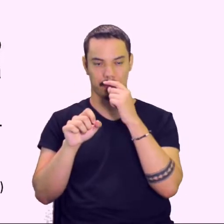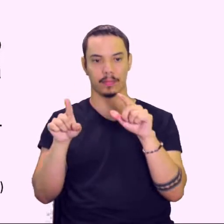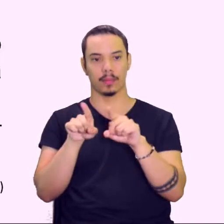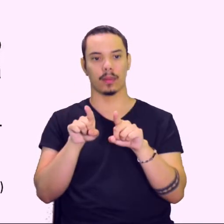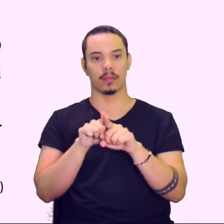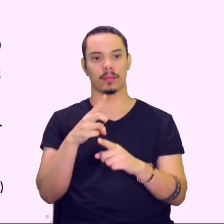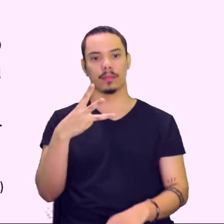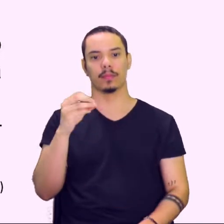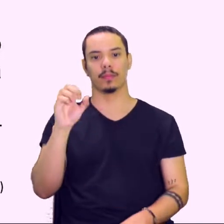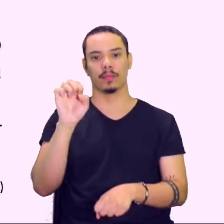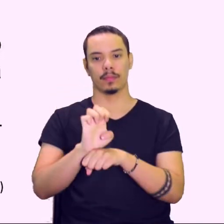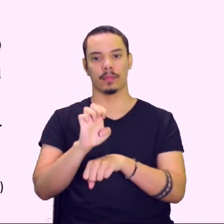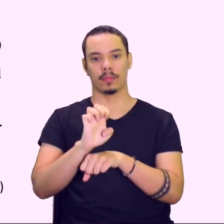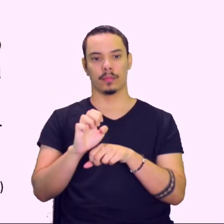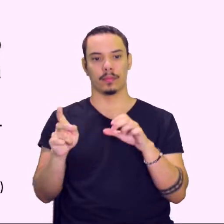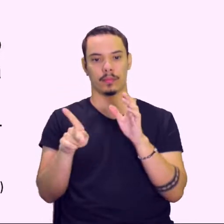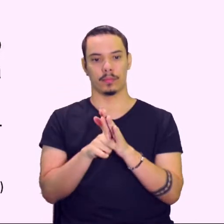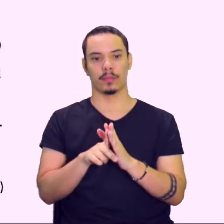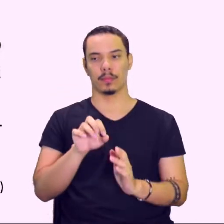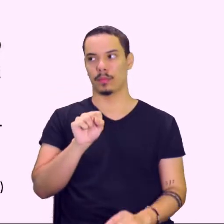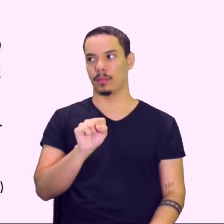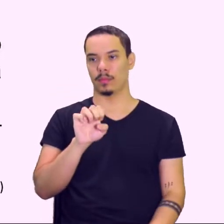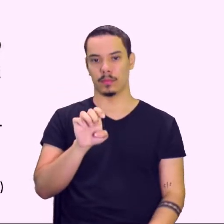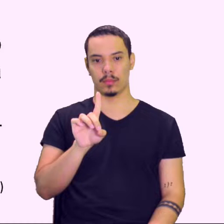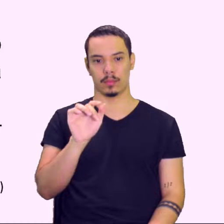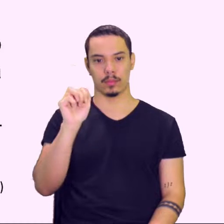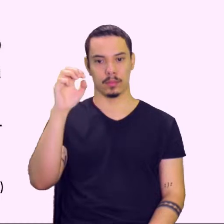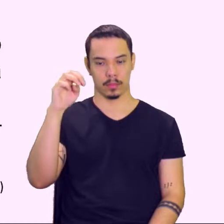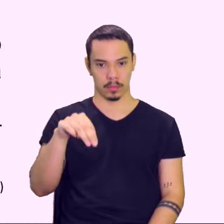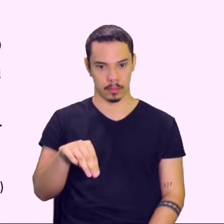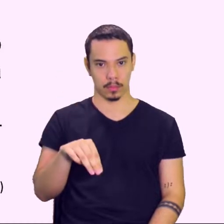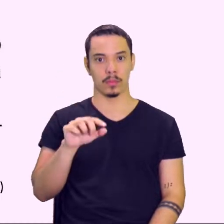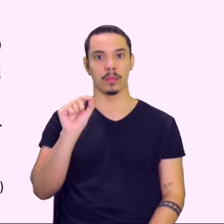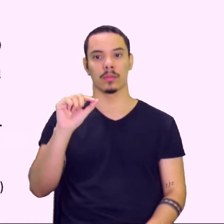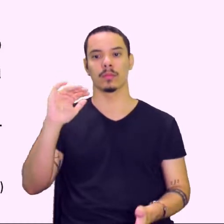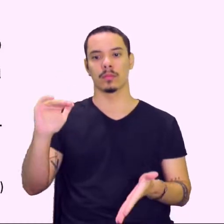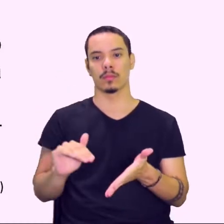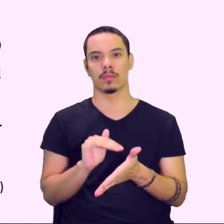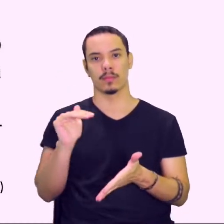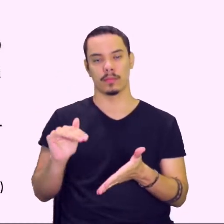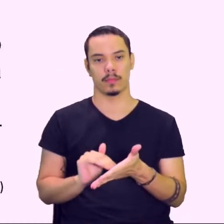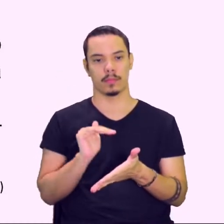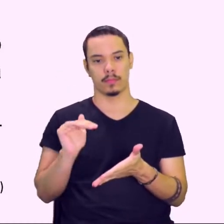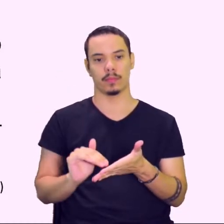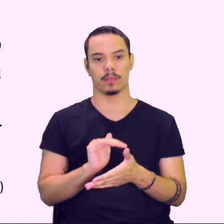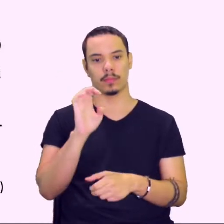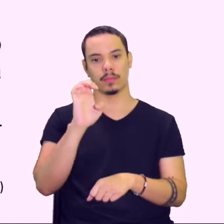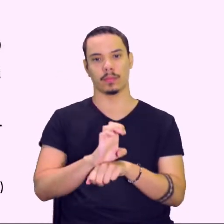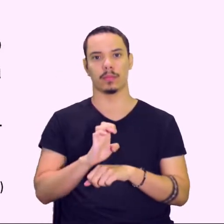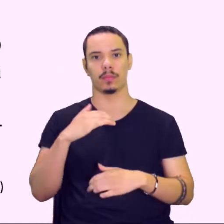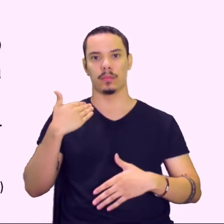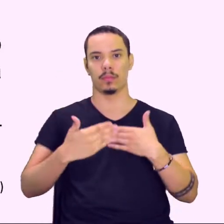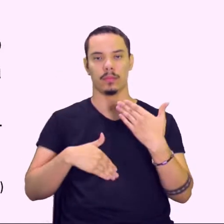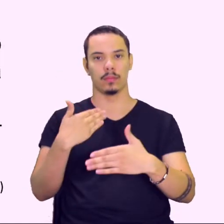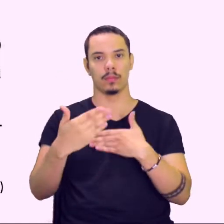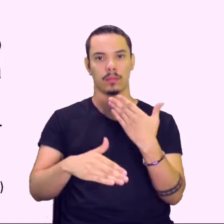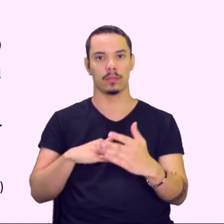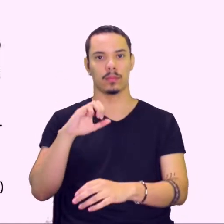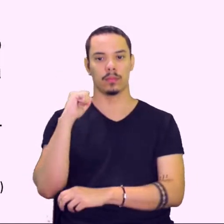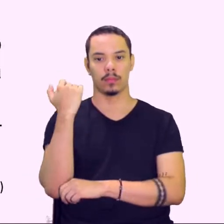SEDAM. Professor, mas o que é SEDAM, professor? SEDAM quer dizer Secretaria de Estado do